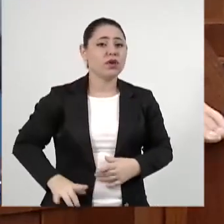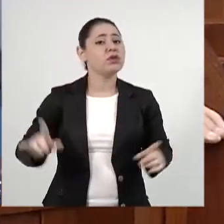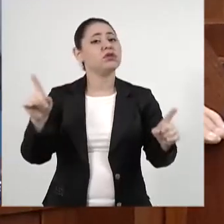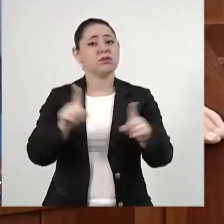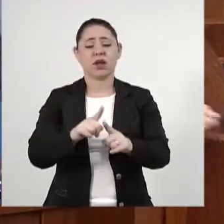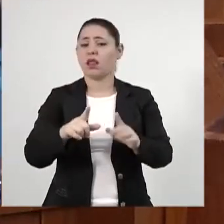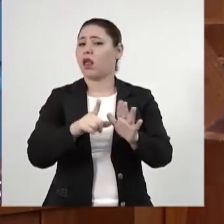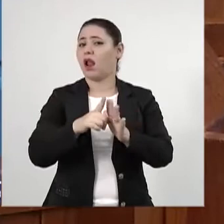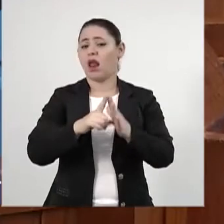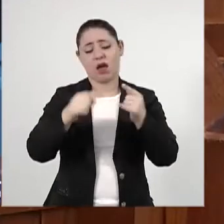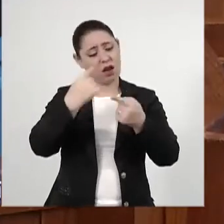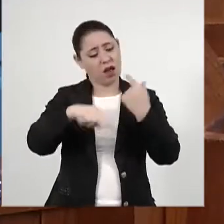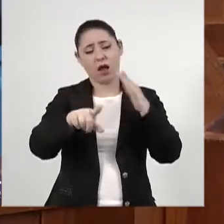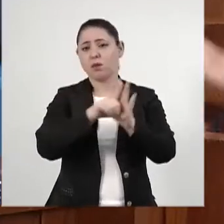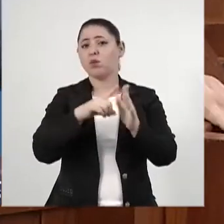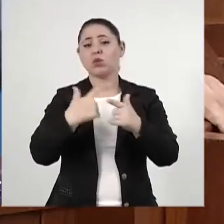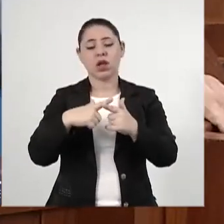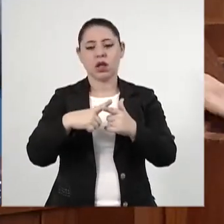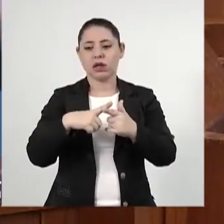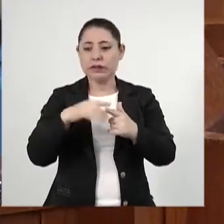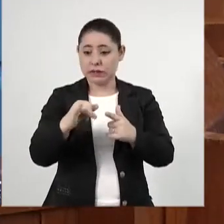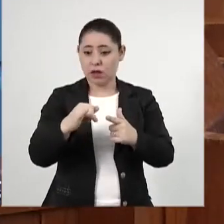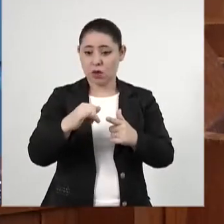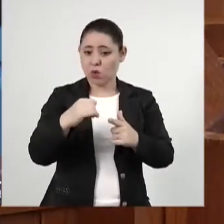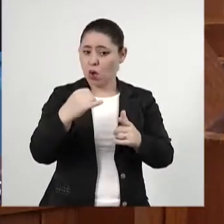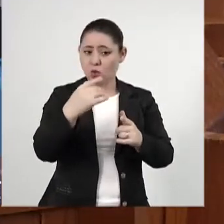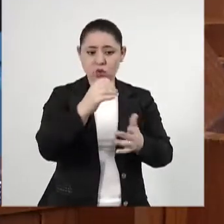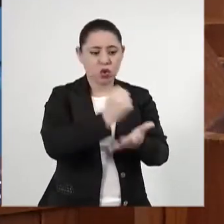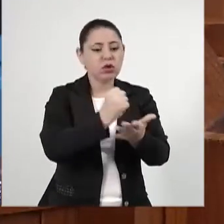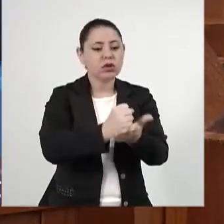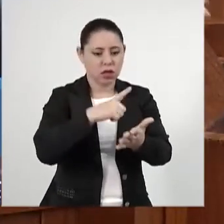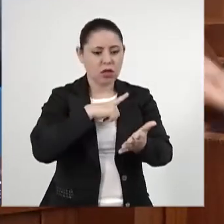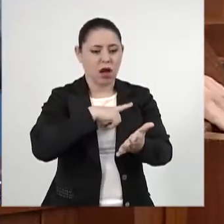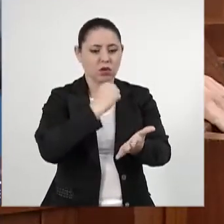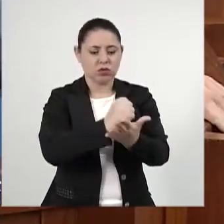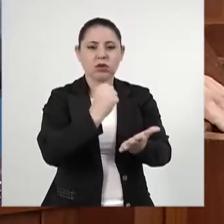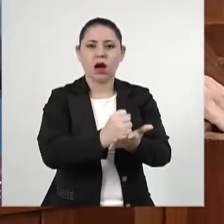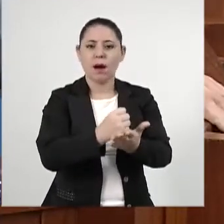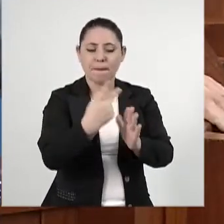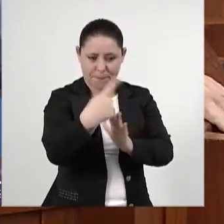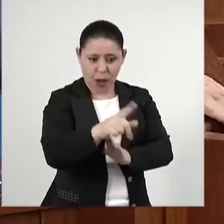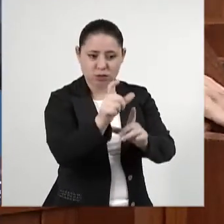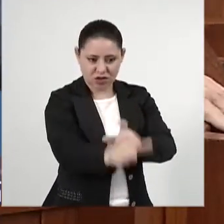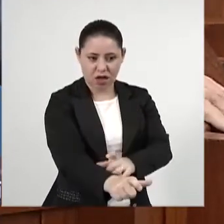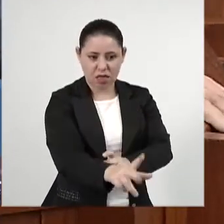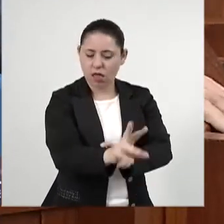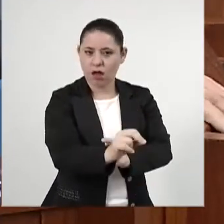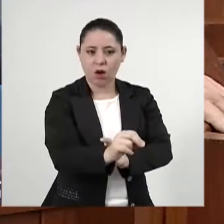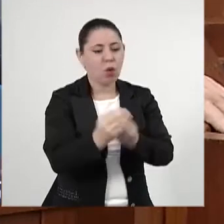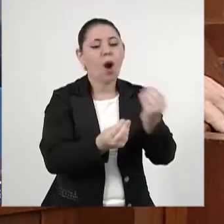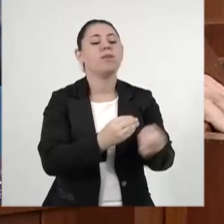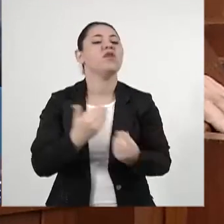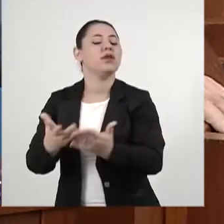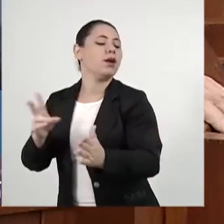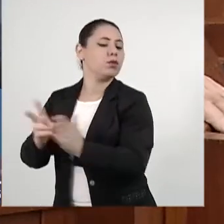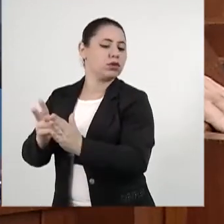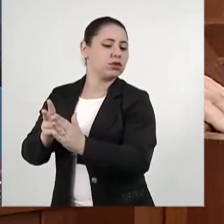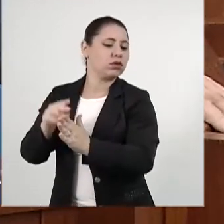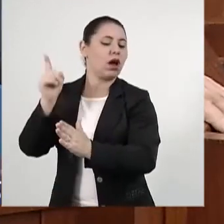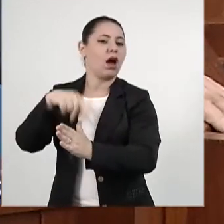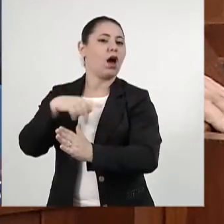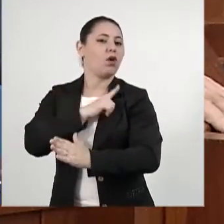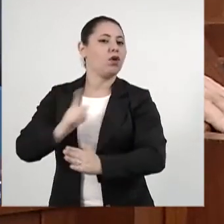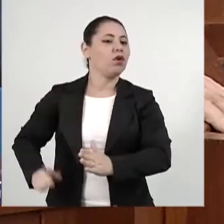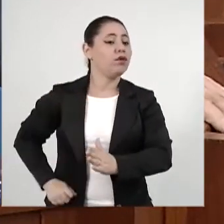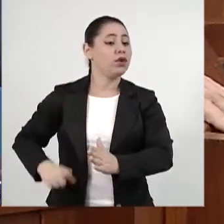a lei. Porque não é dela, como é que ela plota? Ela não tem o documento, ela não tem a certidão. Isso é modismo que criaram no governo